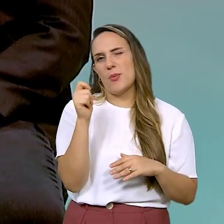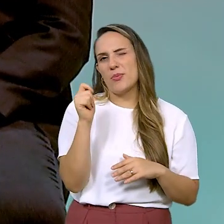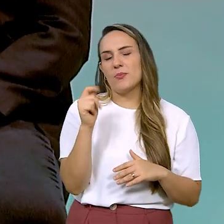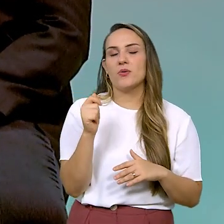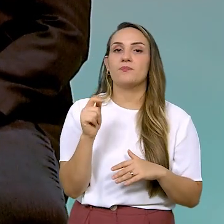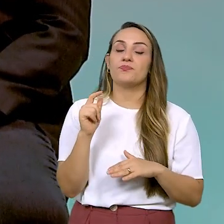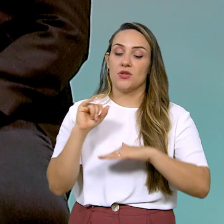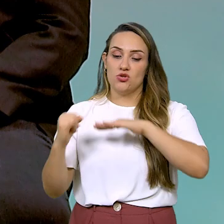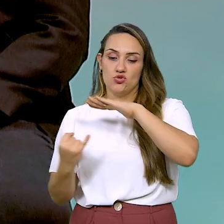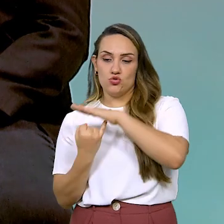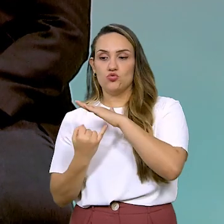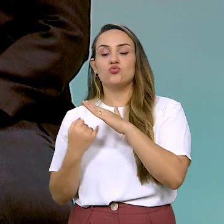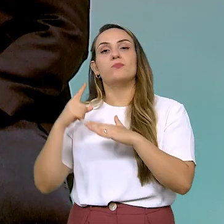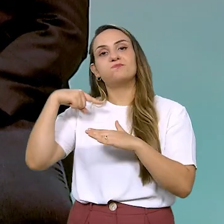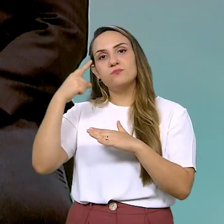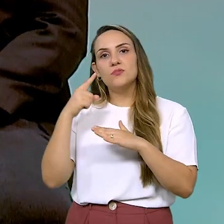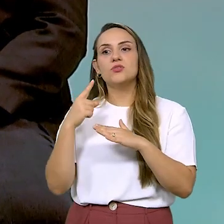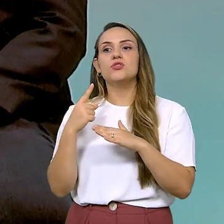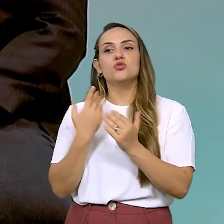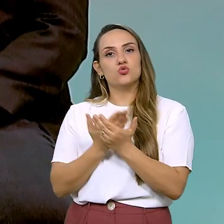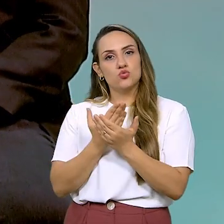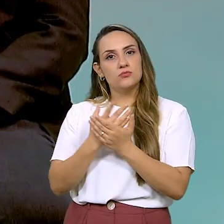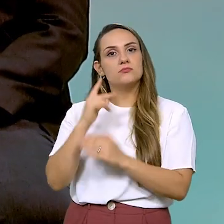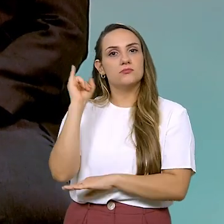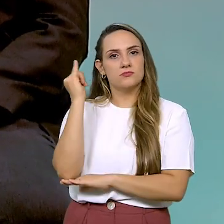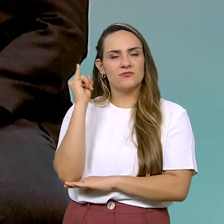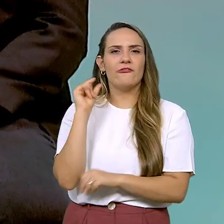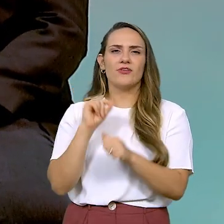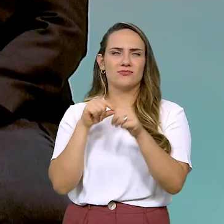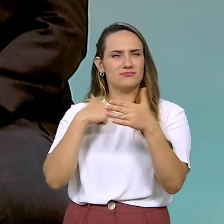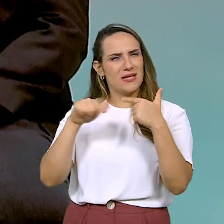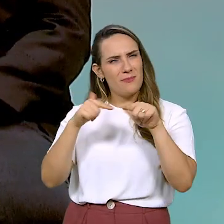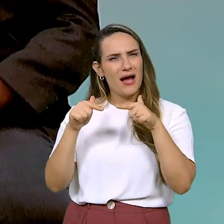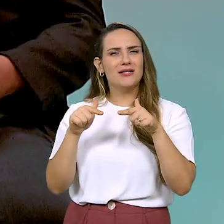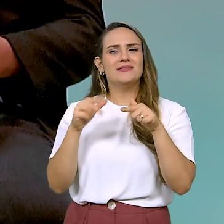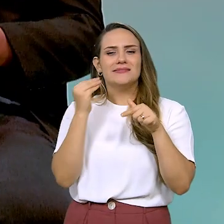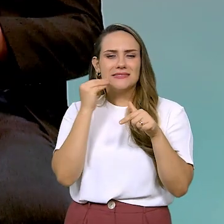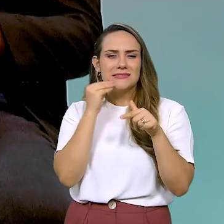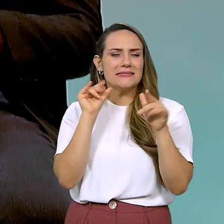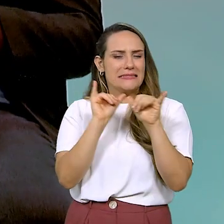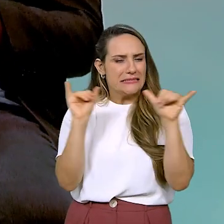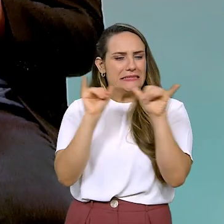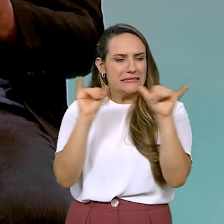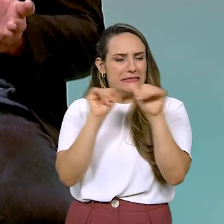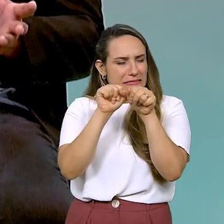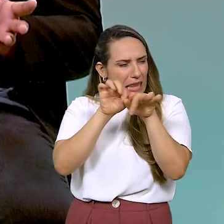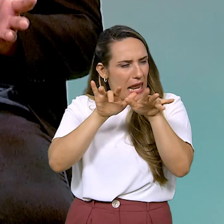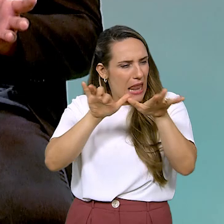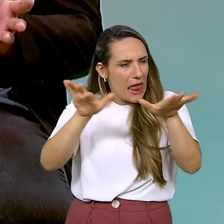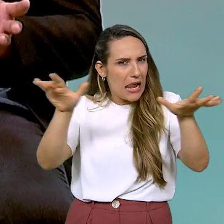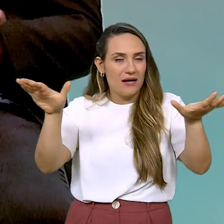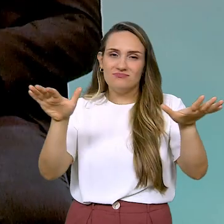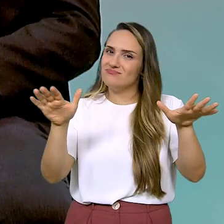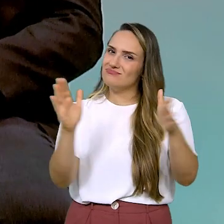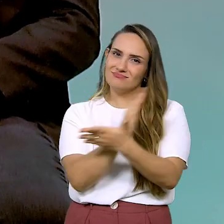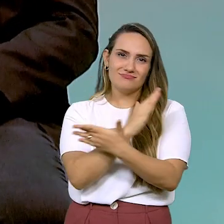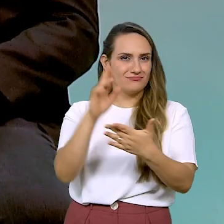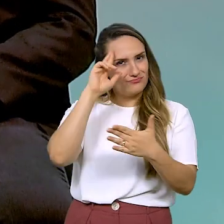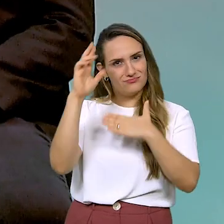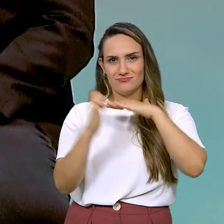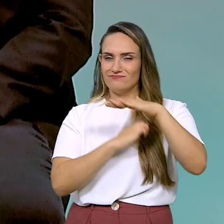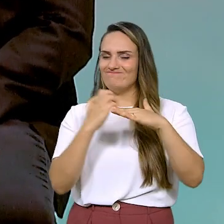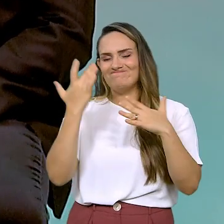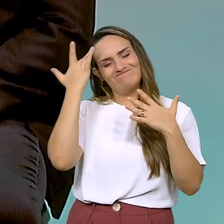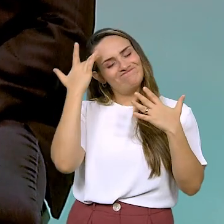de Direito e também o Instituto Brasileiro de Estudos Tributários, IBET, ter feito um trabalho assim, amplamente de divulgação,